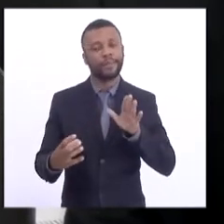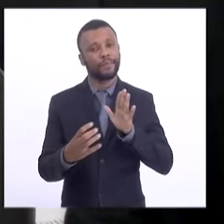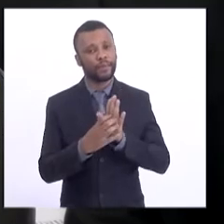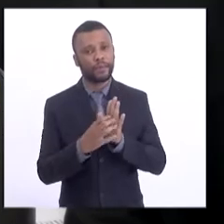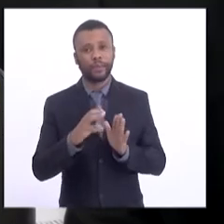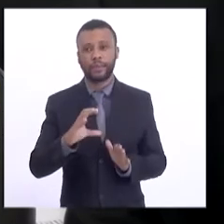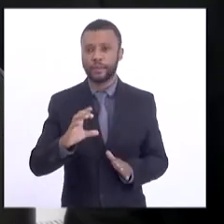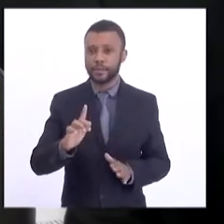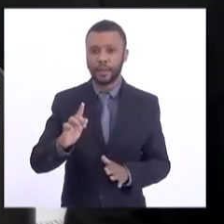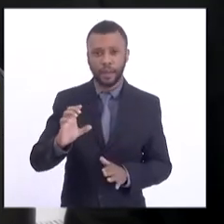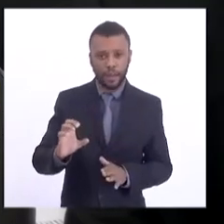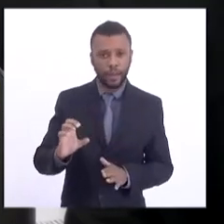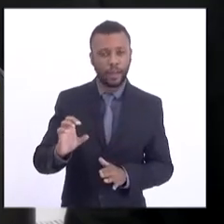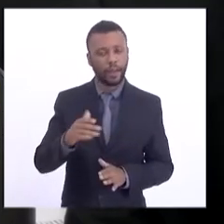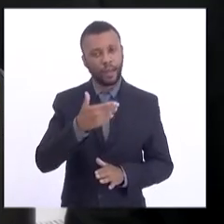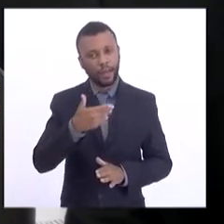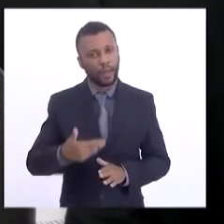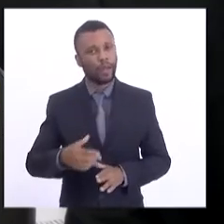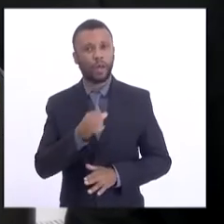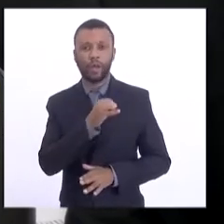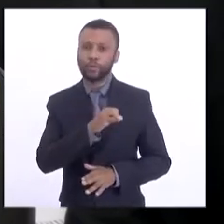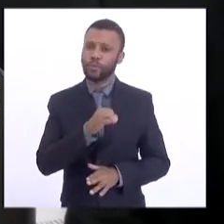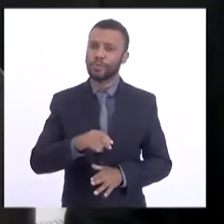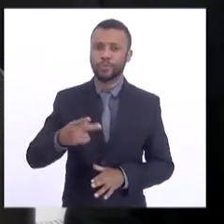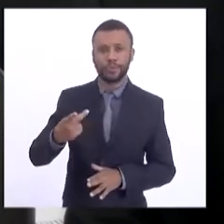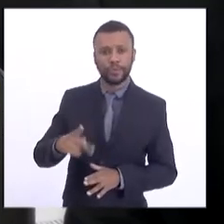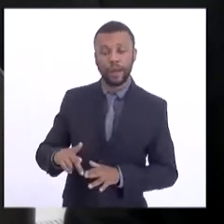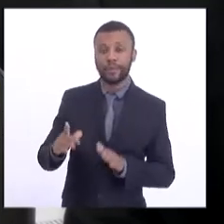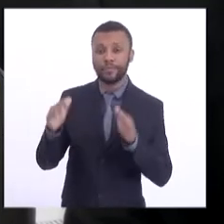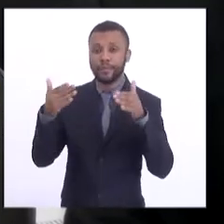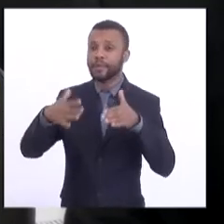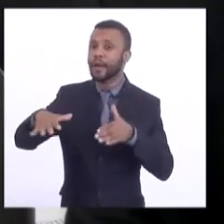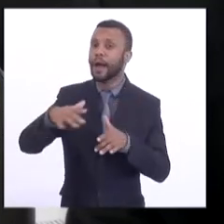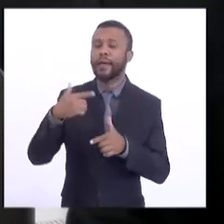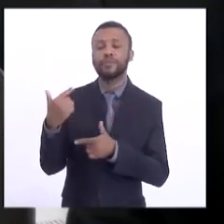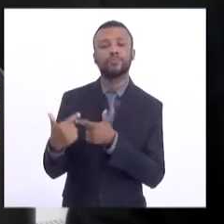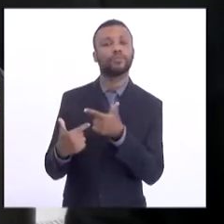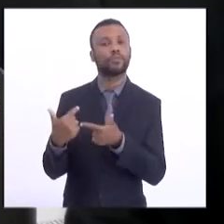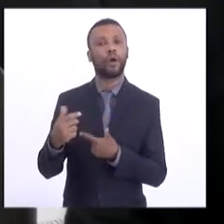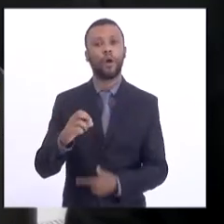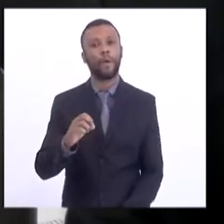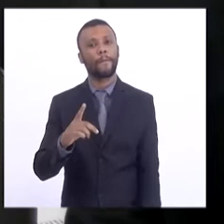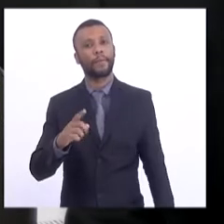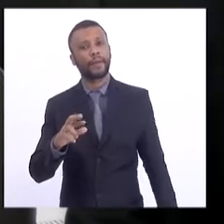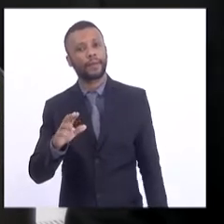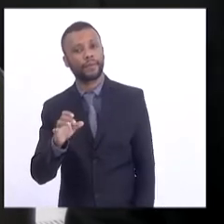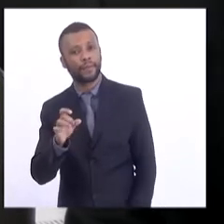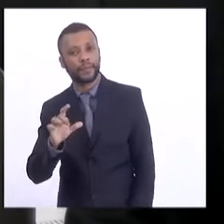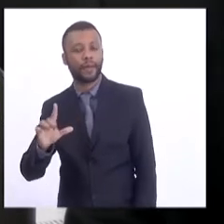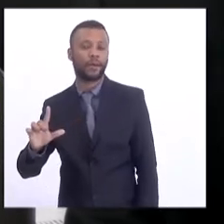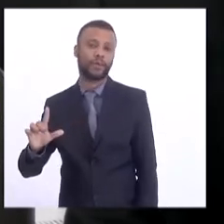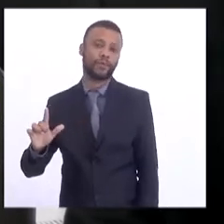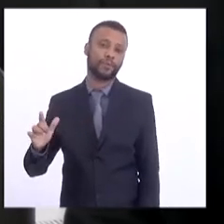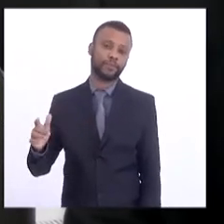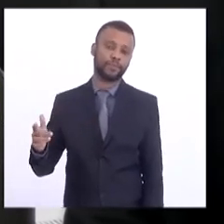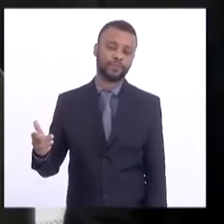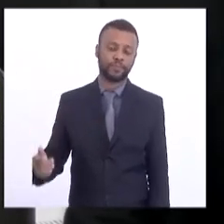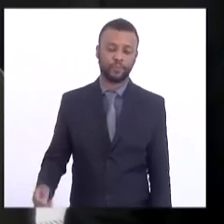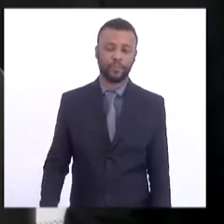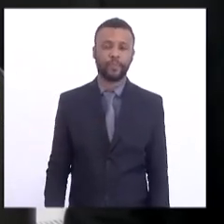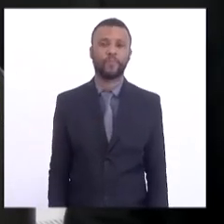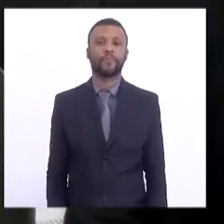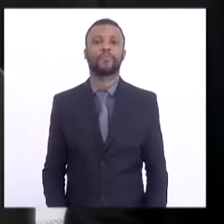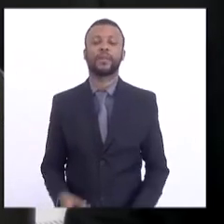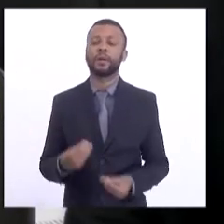Controladoria Geral do Estado na parte operacional nas expressões né E